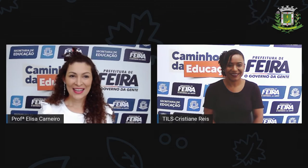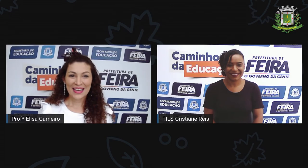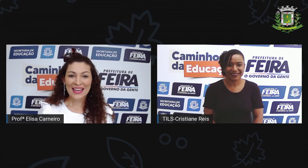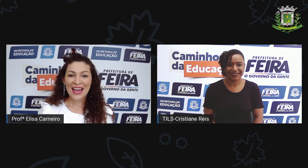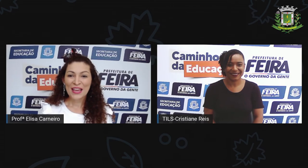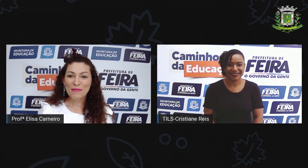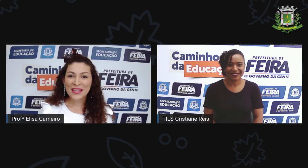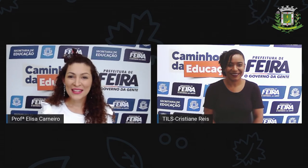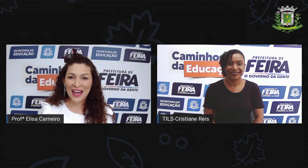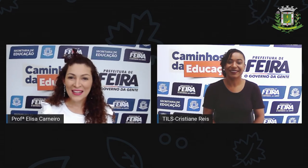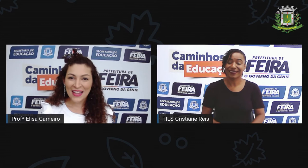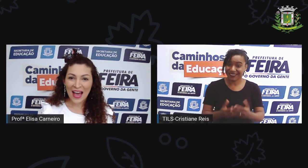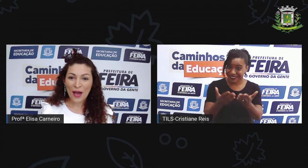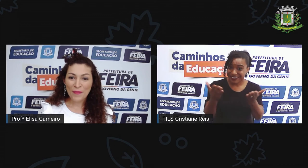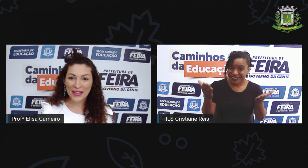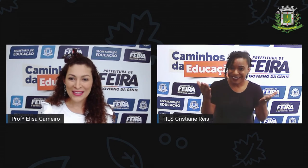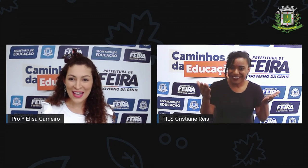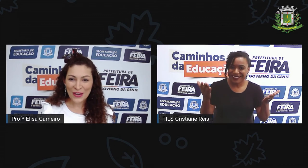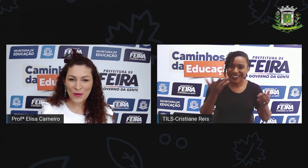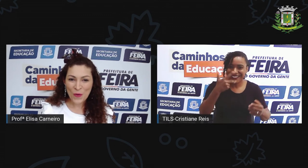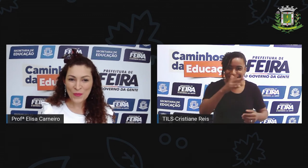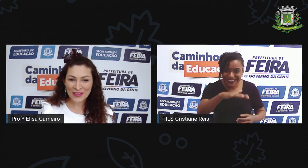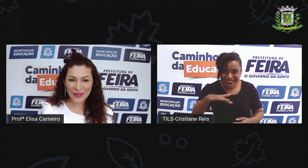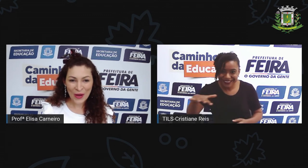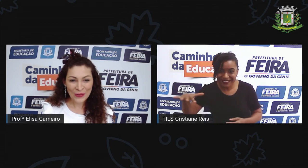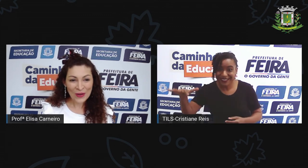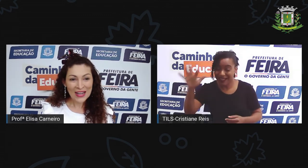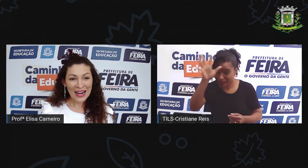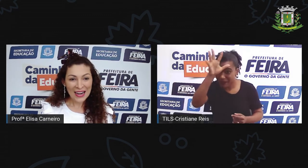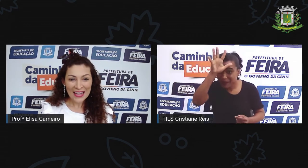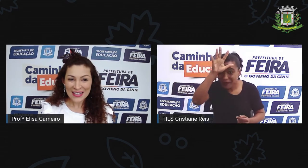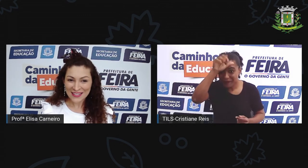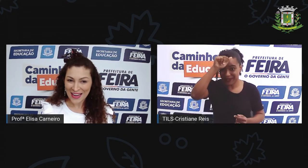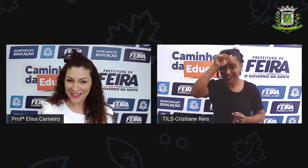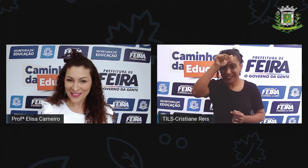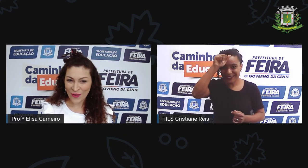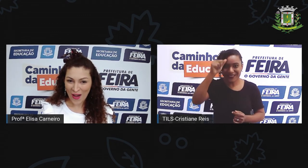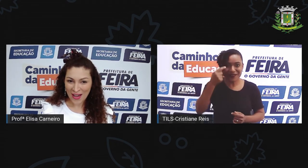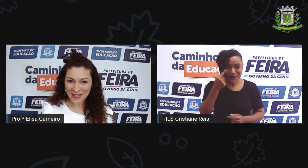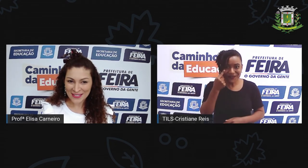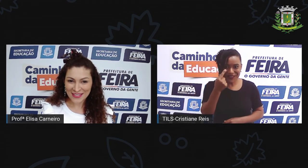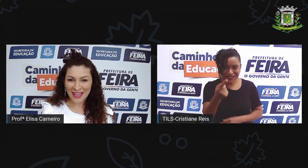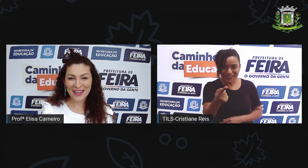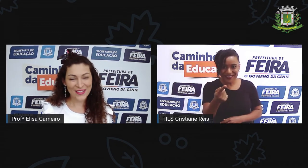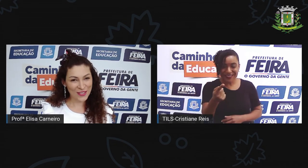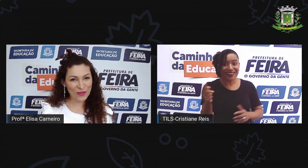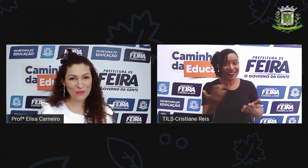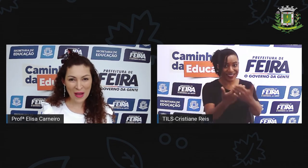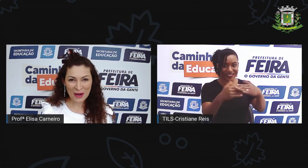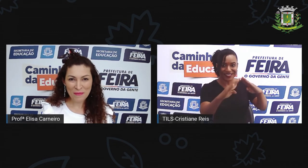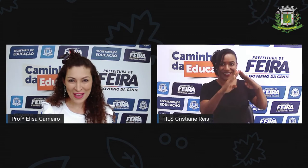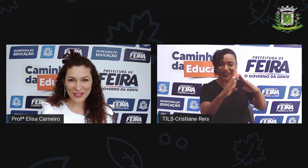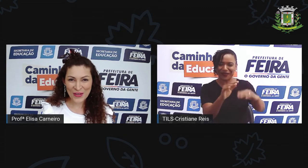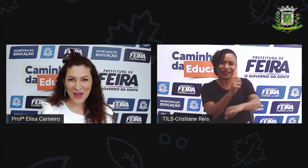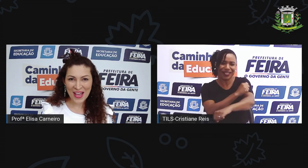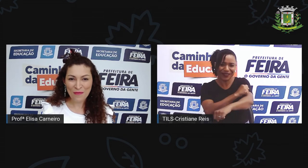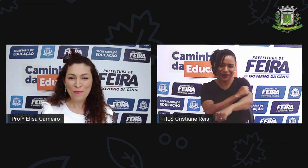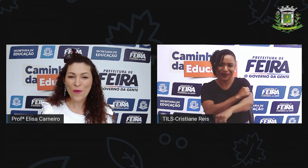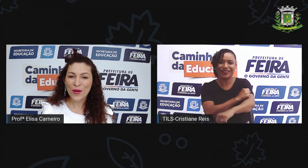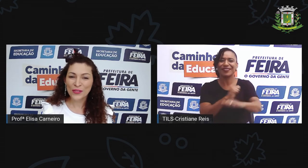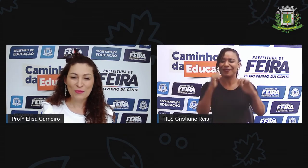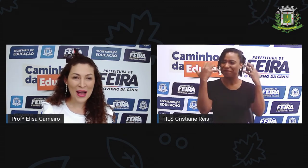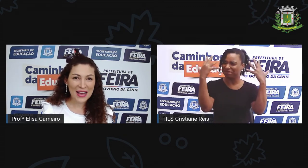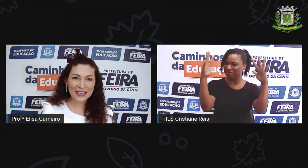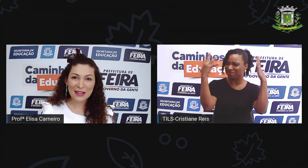E aí meninada Aprenderam com o pessoal Lá da Célida Soares Eles estão de parabéns Não é?